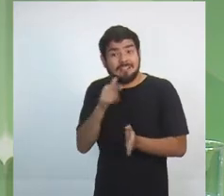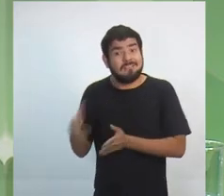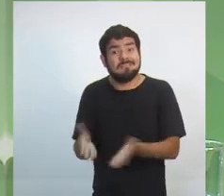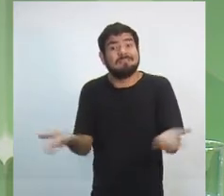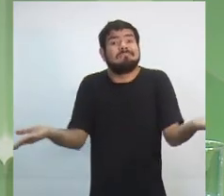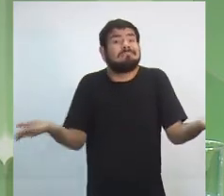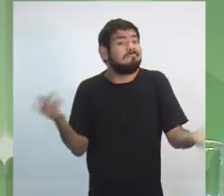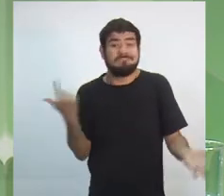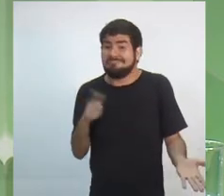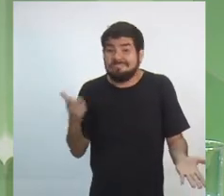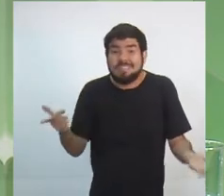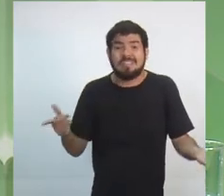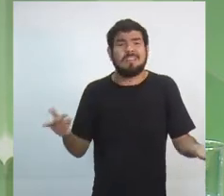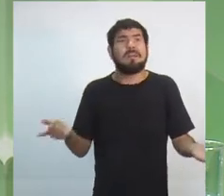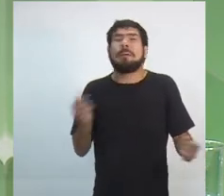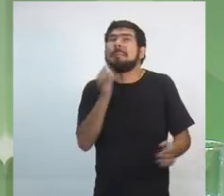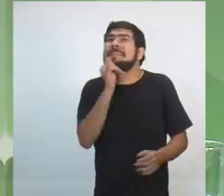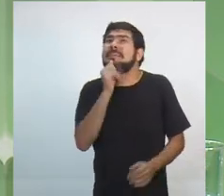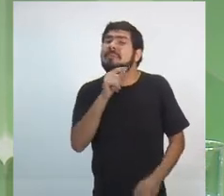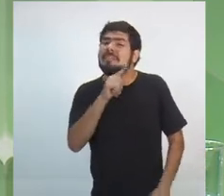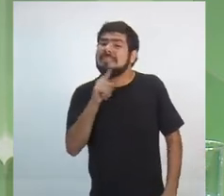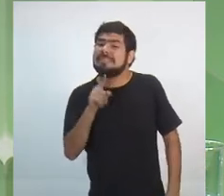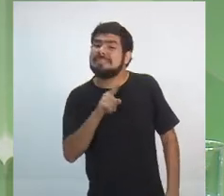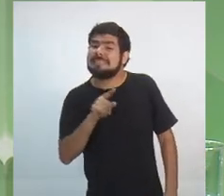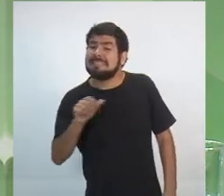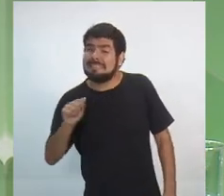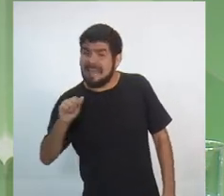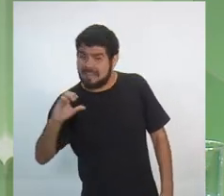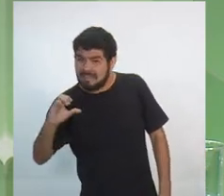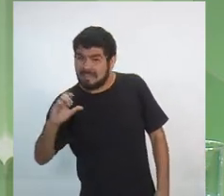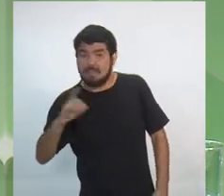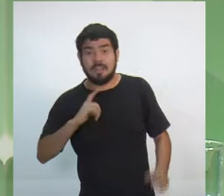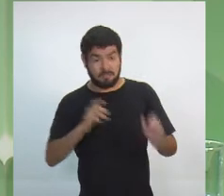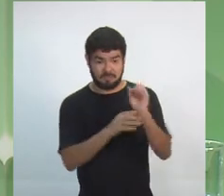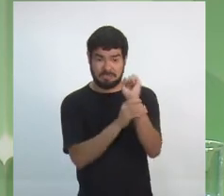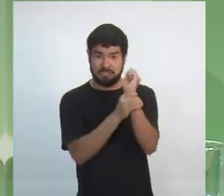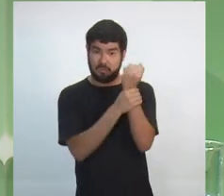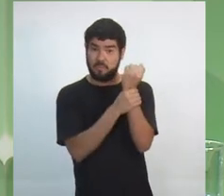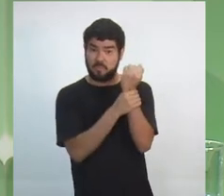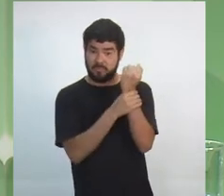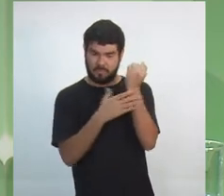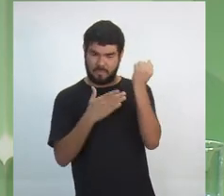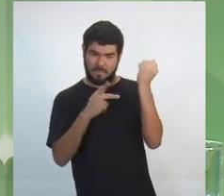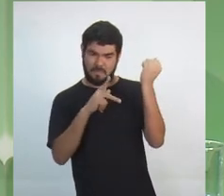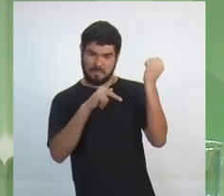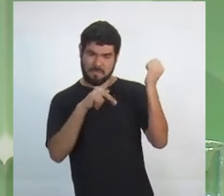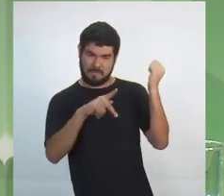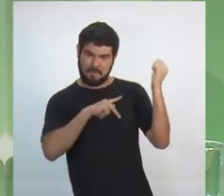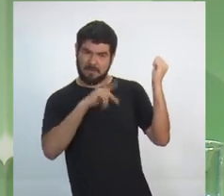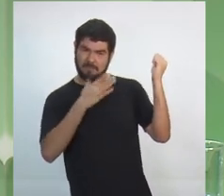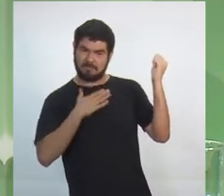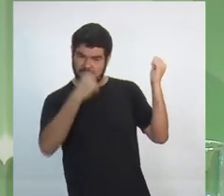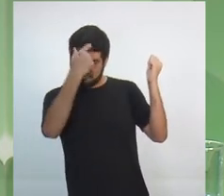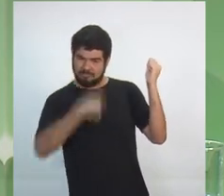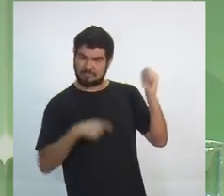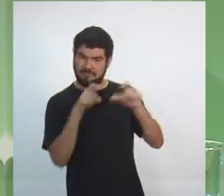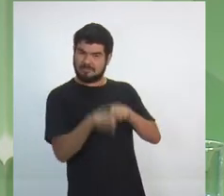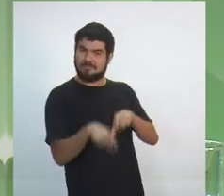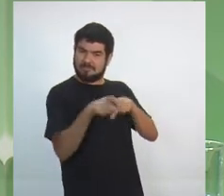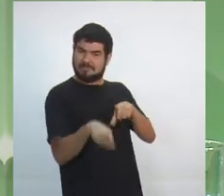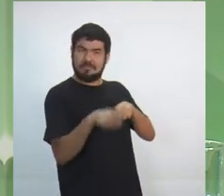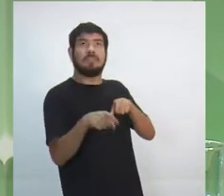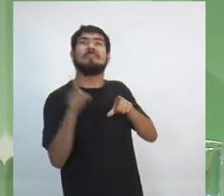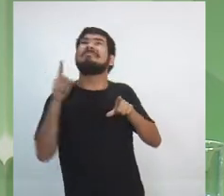ZAC, que é um seguro que o pequeno agricultor pode acessar por conta de condições climáticas. Se o rio